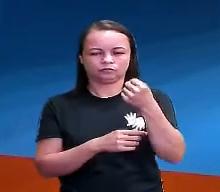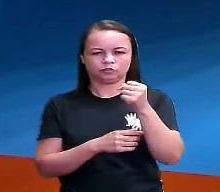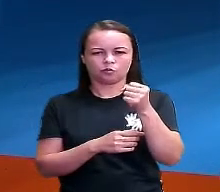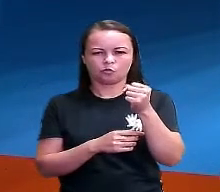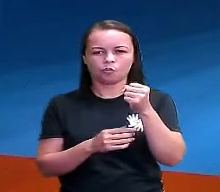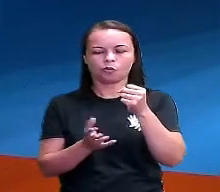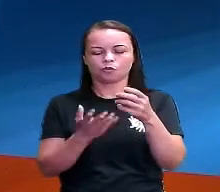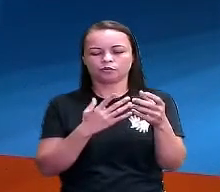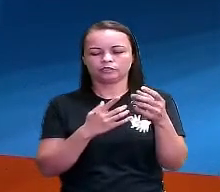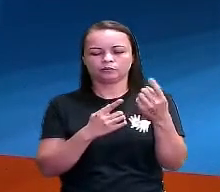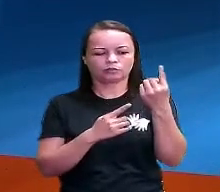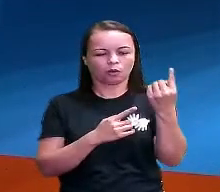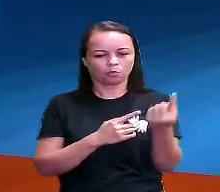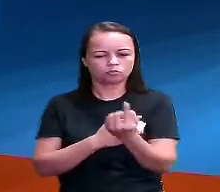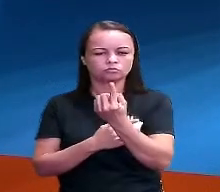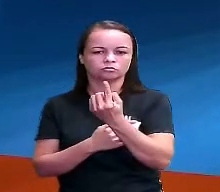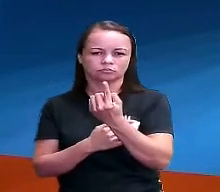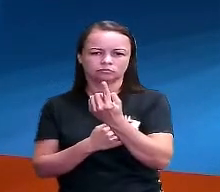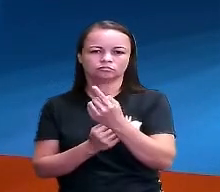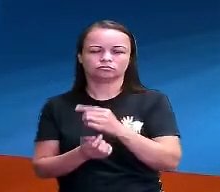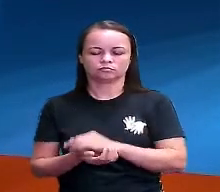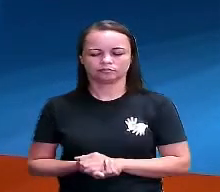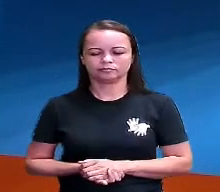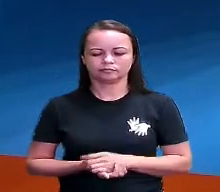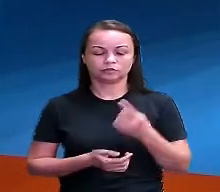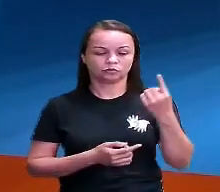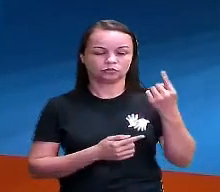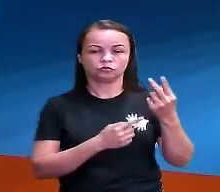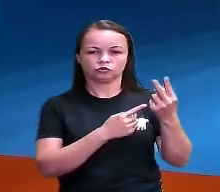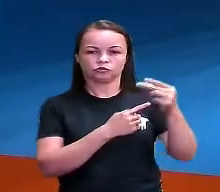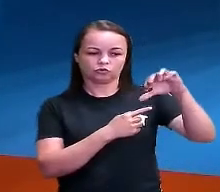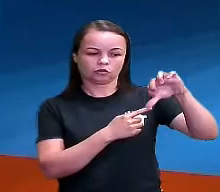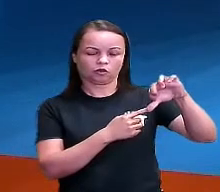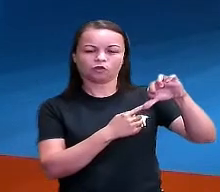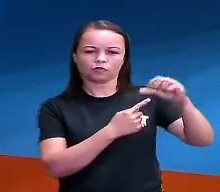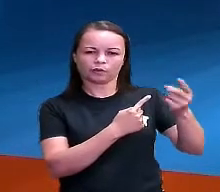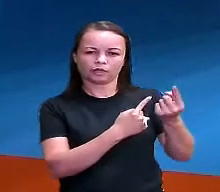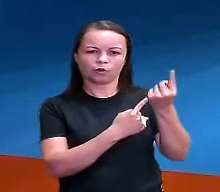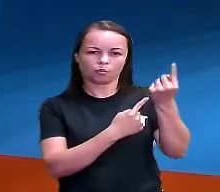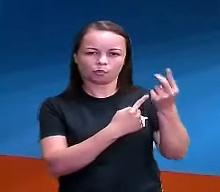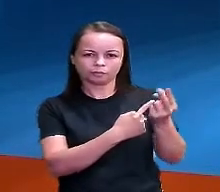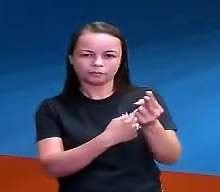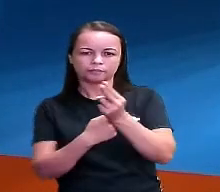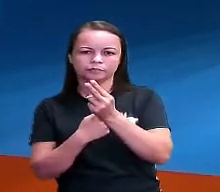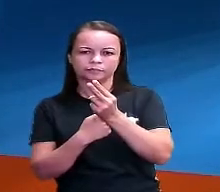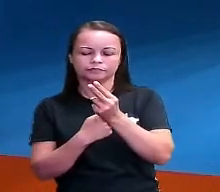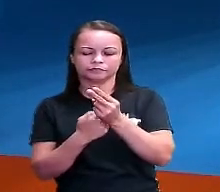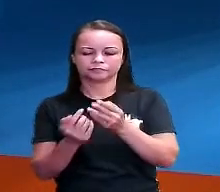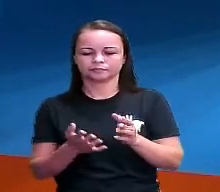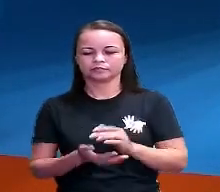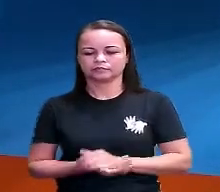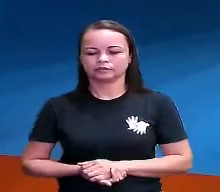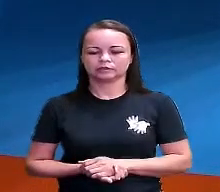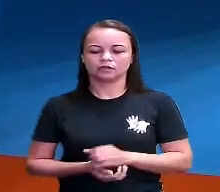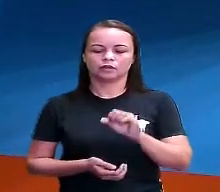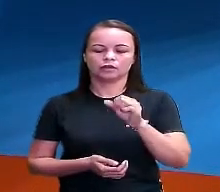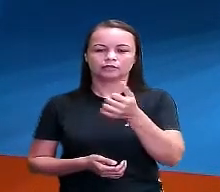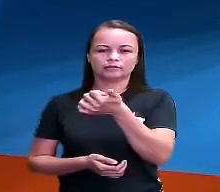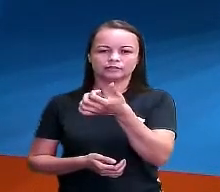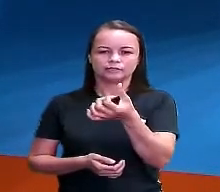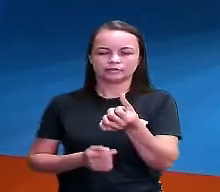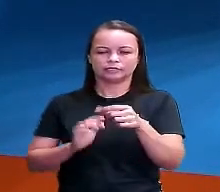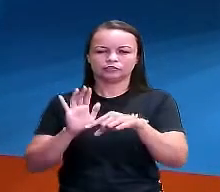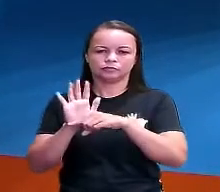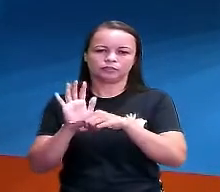e vou botar 1 aqui, tá? 1 que eu pedi emprestado do 9. 8 para chegar em 16, ou 16 menos